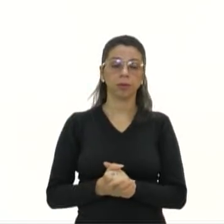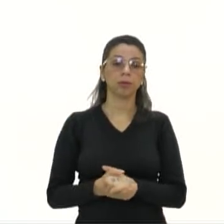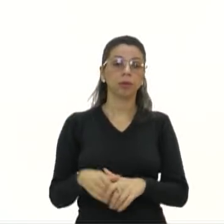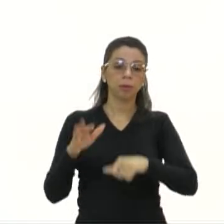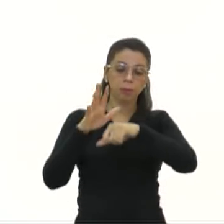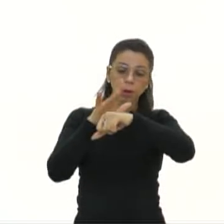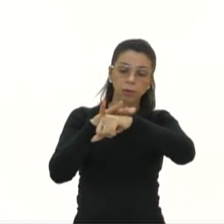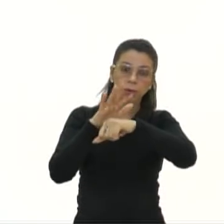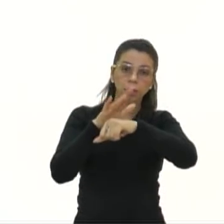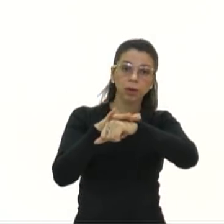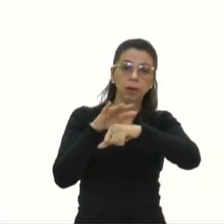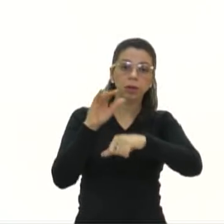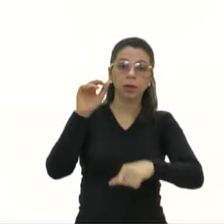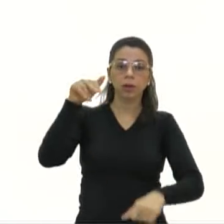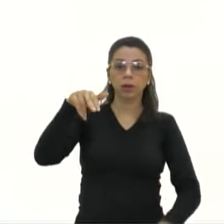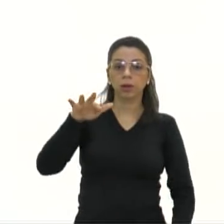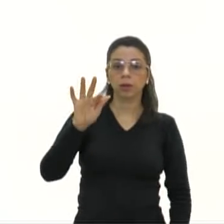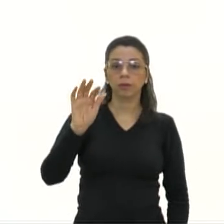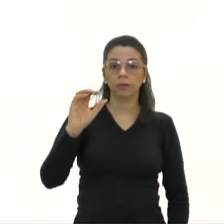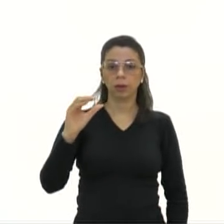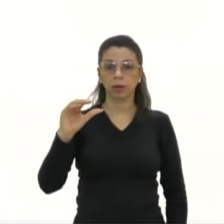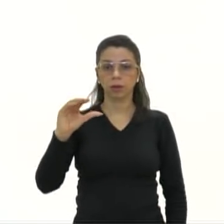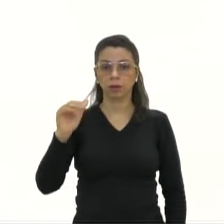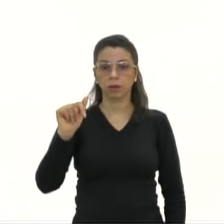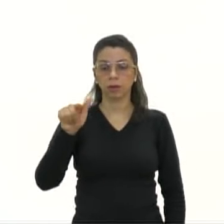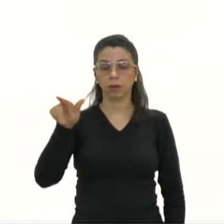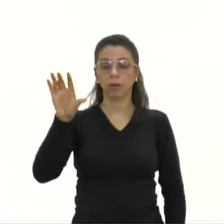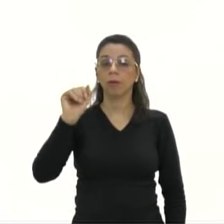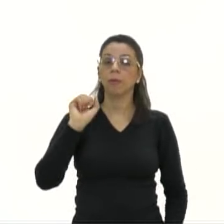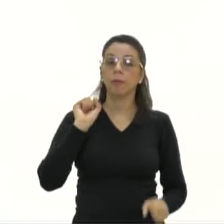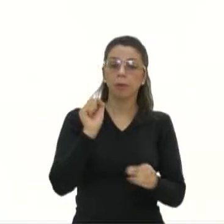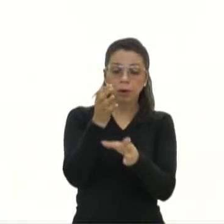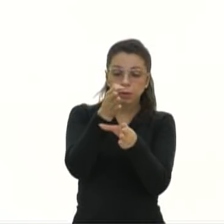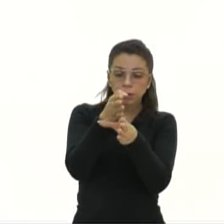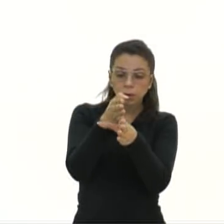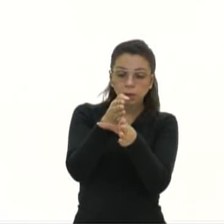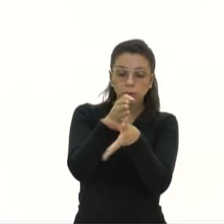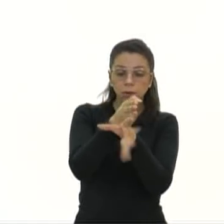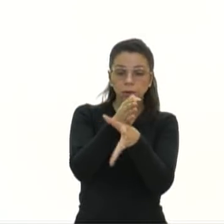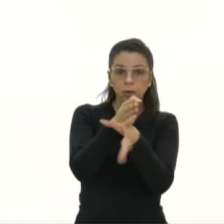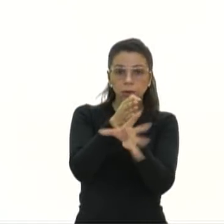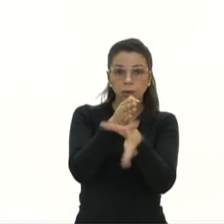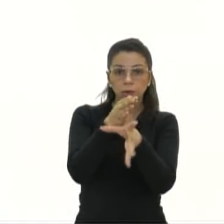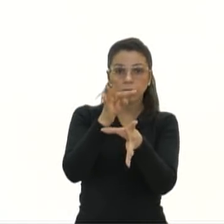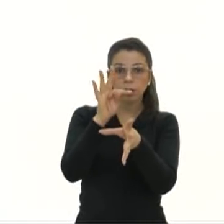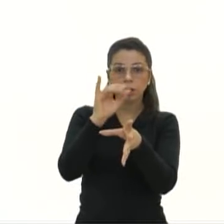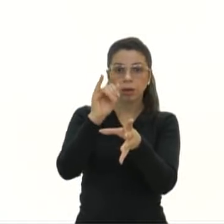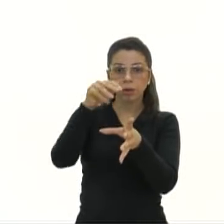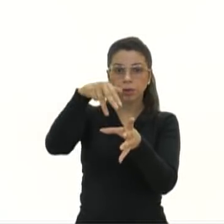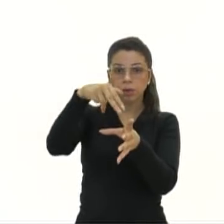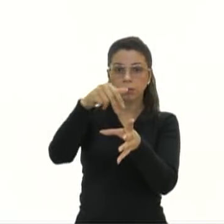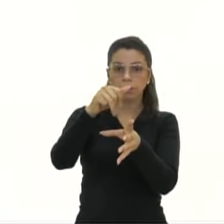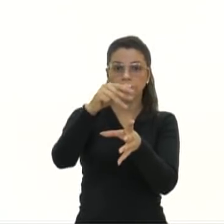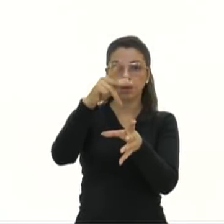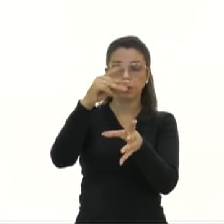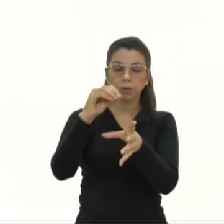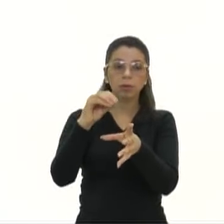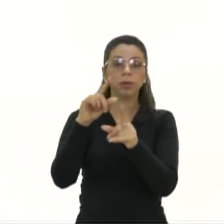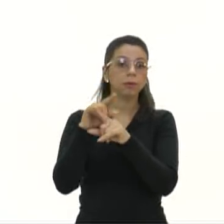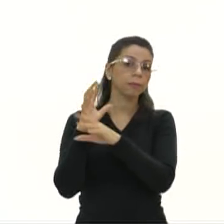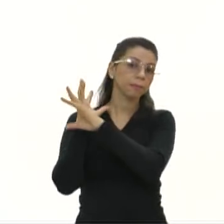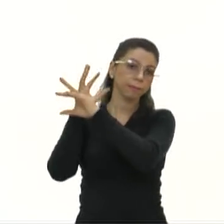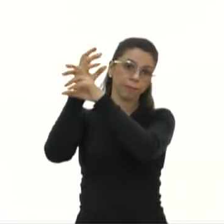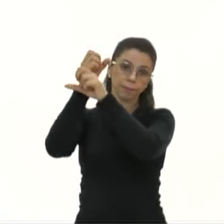infecção pode causar danos para quem? Para a membrana timpânica. Então percebam nessa imagem que eu trago para vocês,